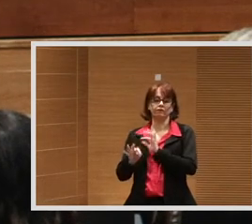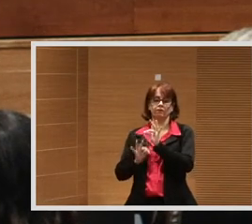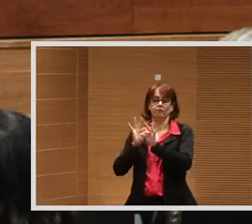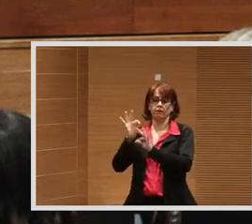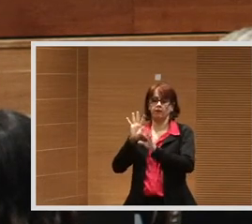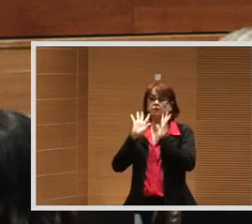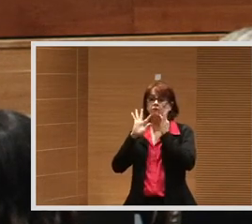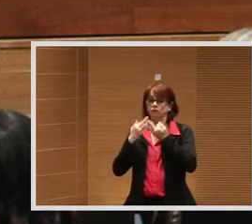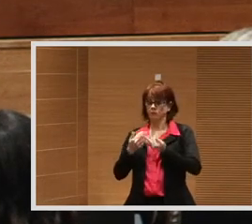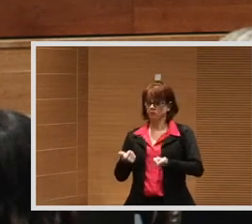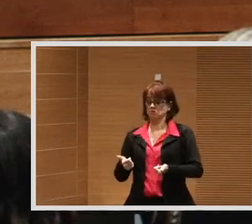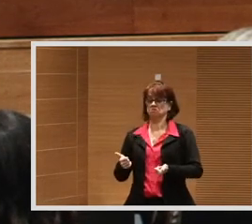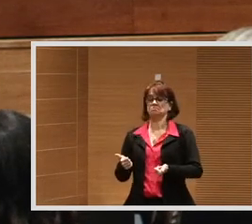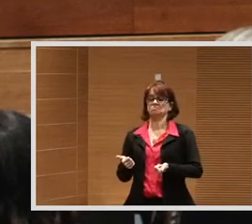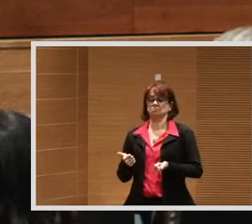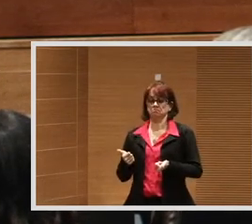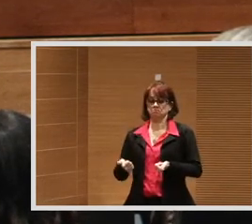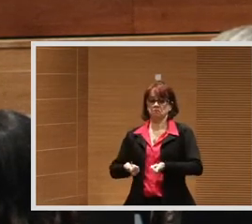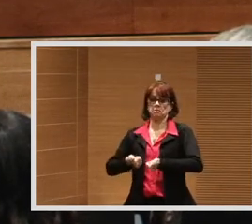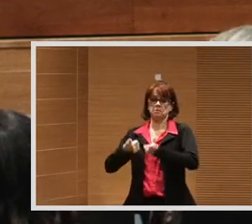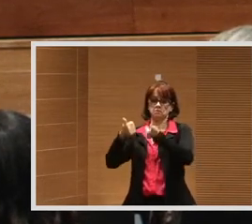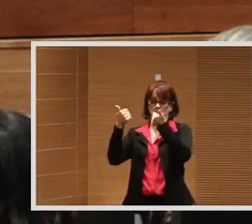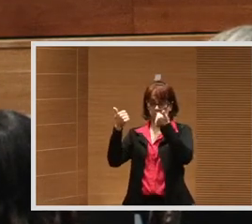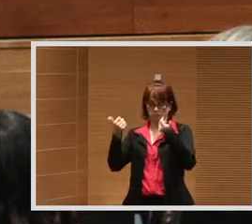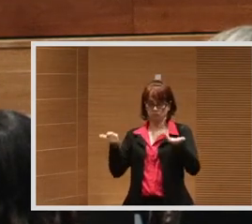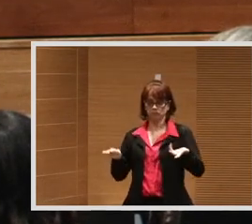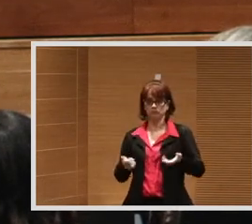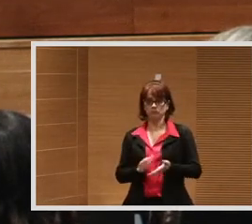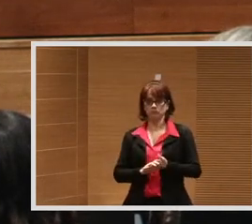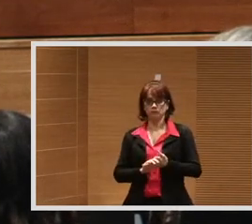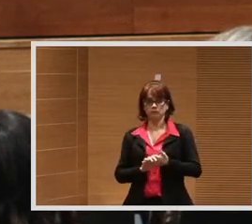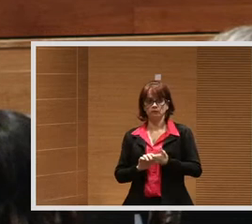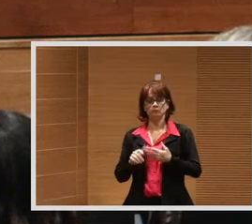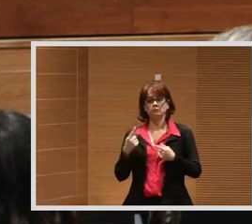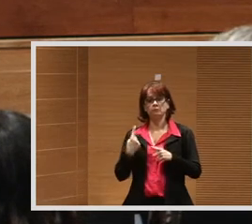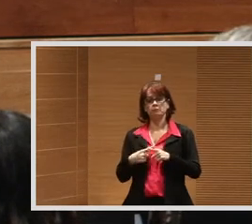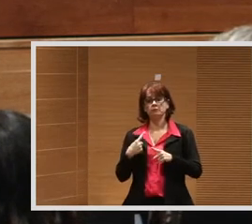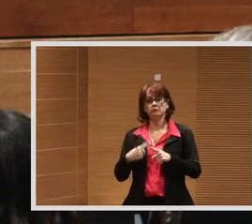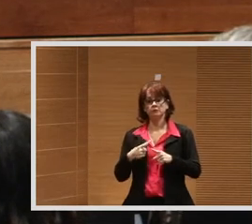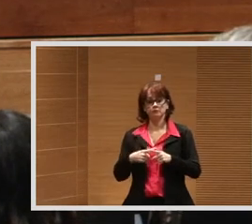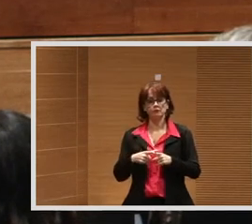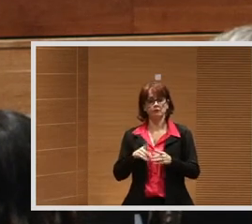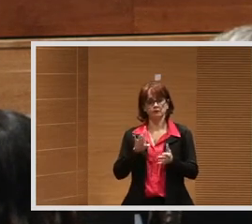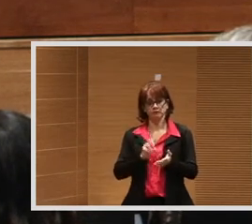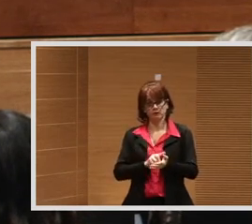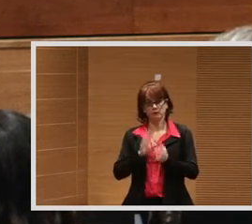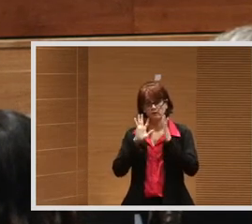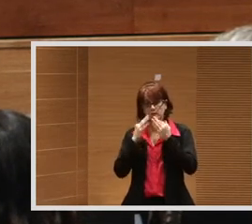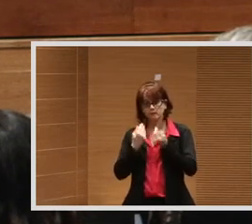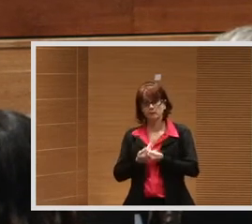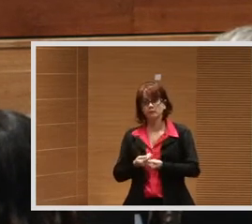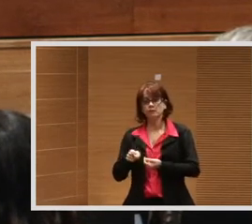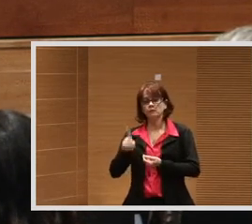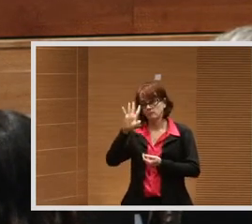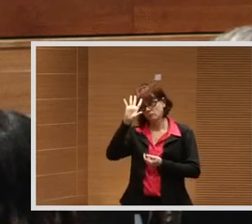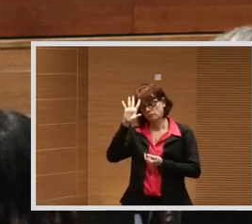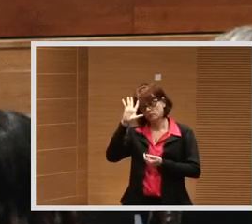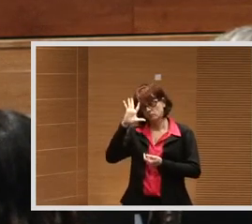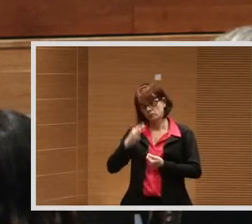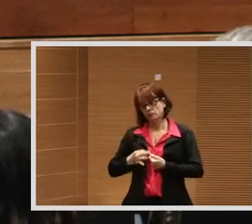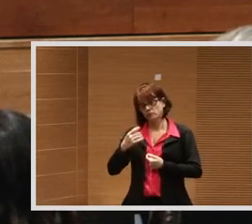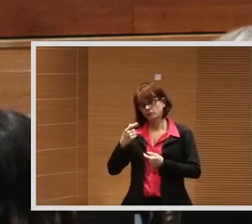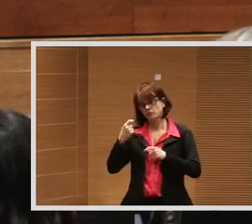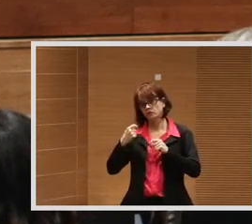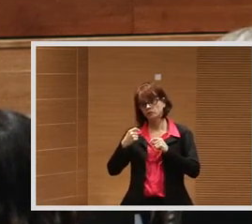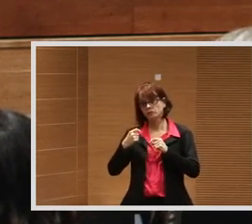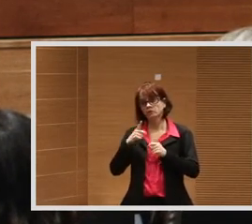houveram sucesso nas 3 situações, né? Onde realmente aquela família compreendeu as